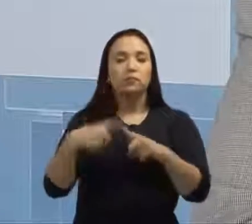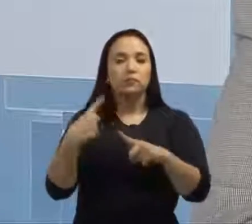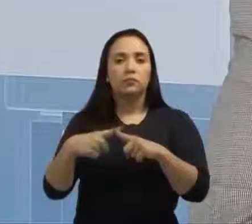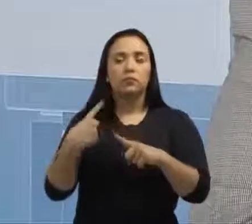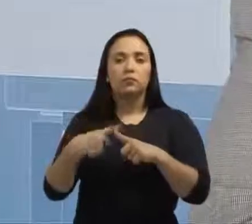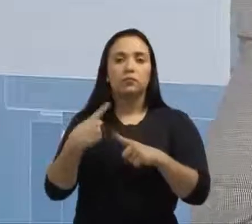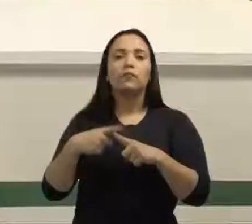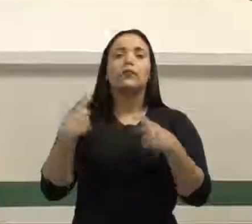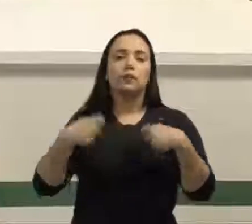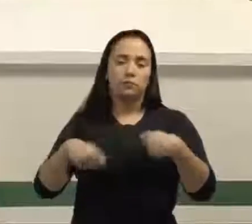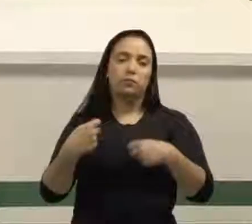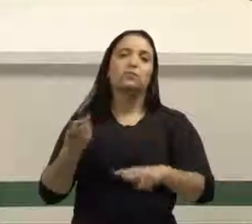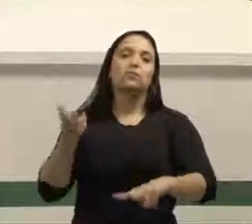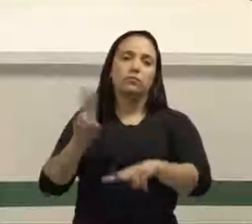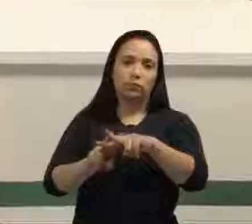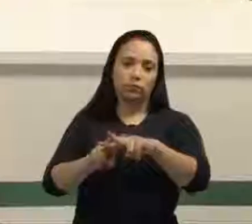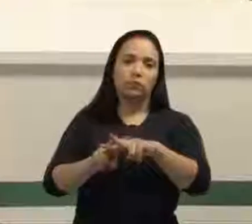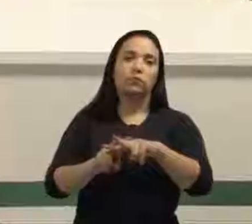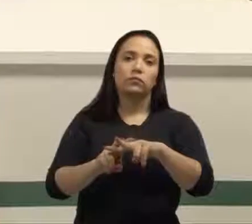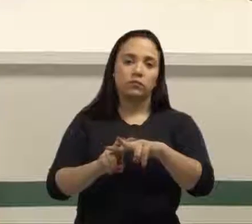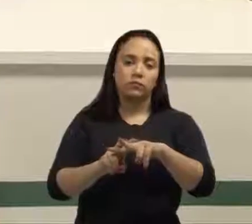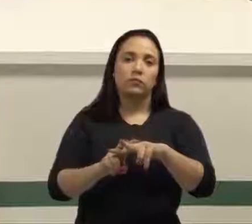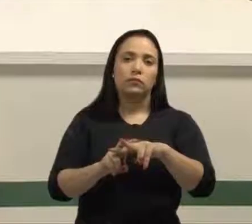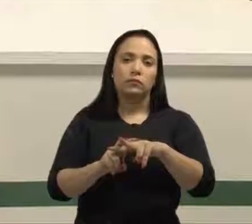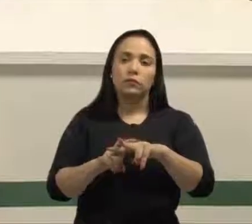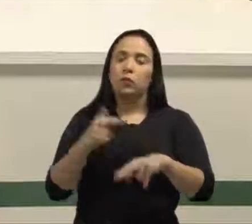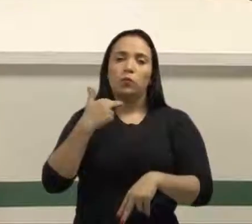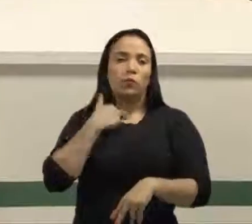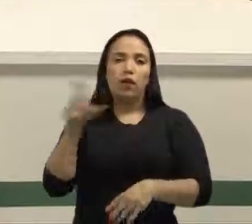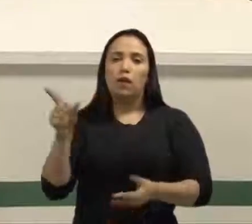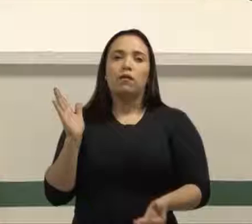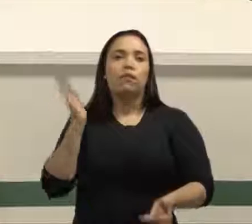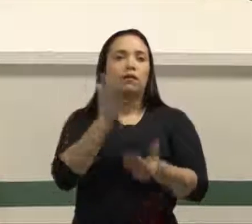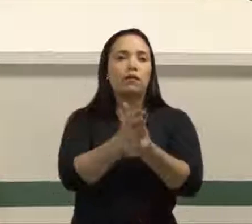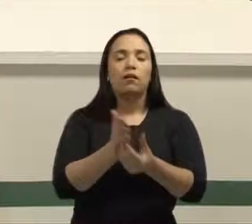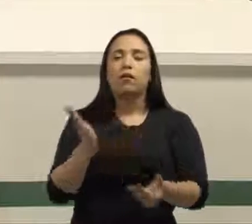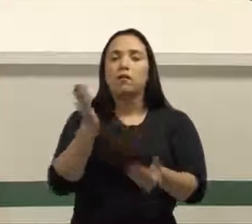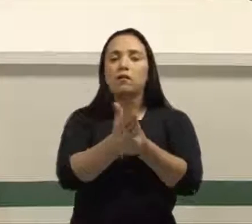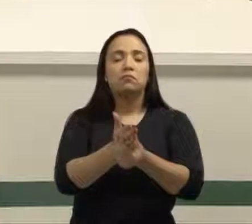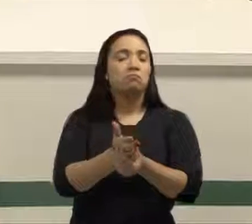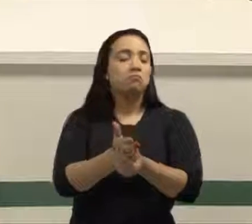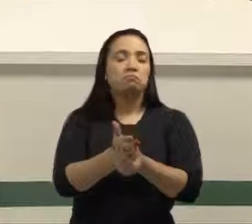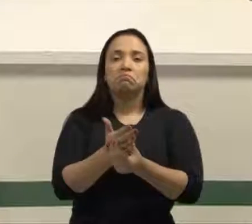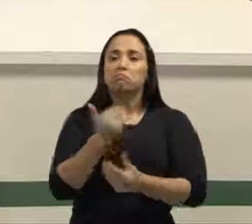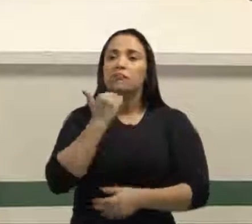Que entendeu. A prisão já entendeu que na segunda instância em diante já pode. Não há mais